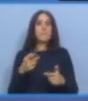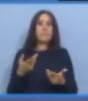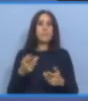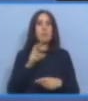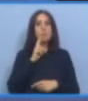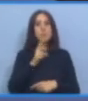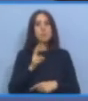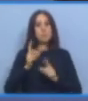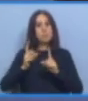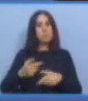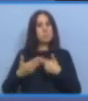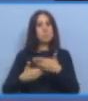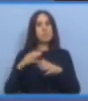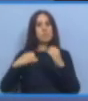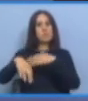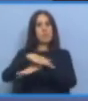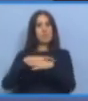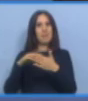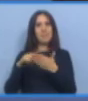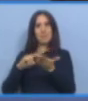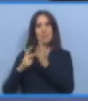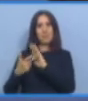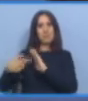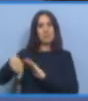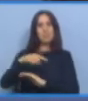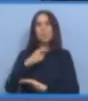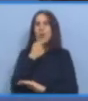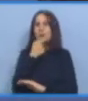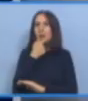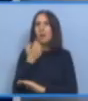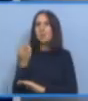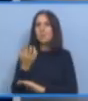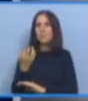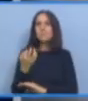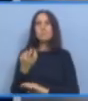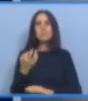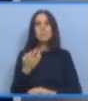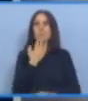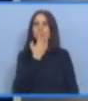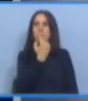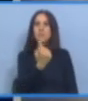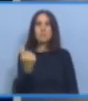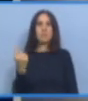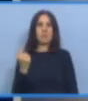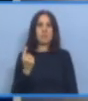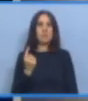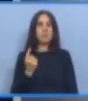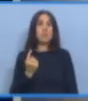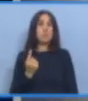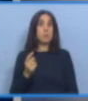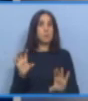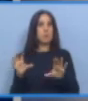resposta, começa a haver uma resposta da sociedade, da tecnologia, mas tem que haver também uma resposta individual